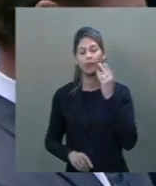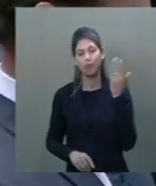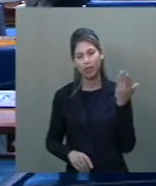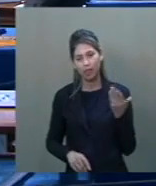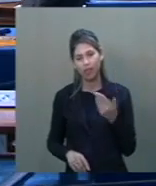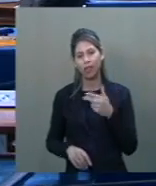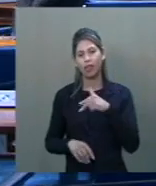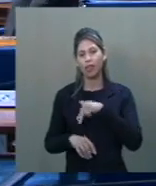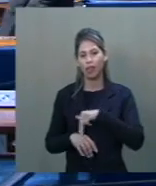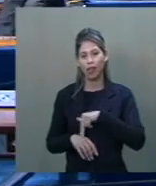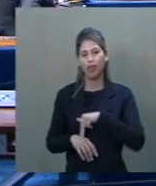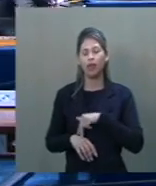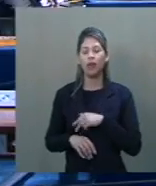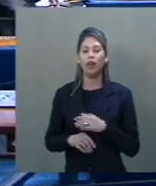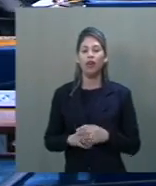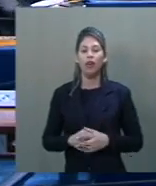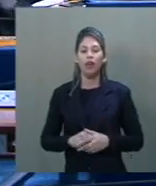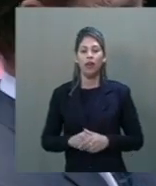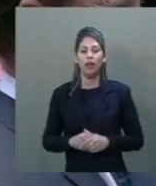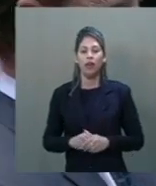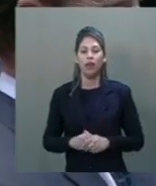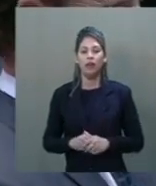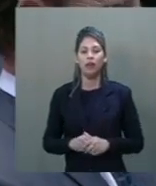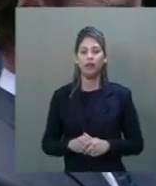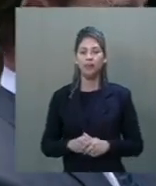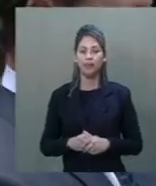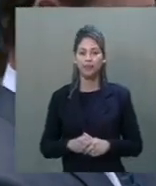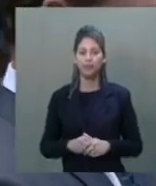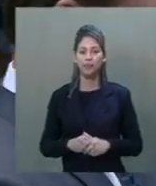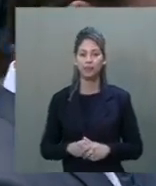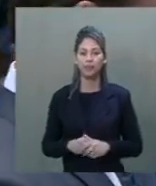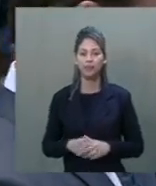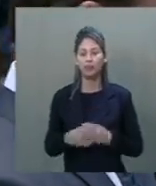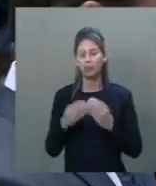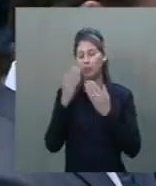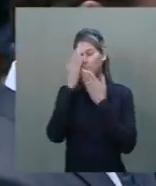Gugax, senador Cajuru. Senador Pacheco. Obrigado, presidente veneziano Vital do Rego.